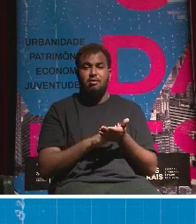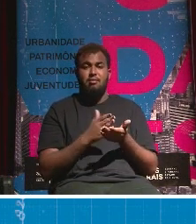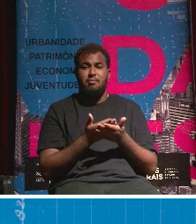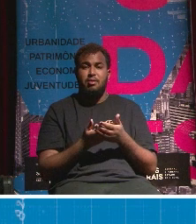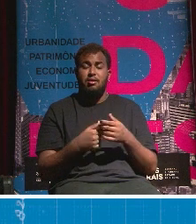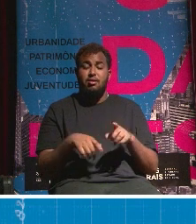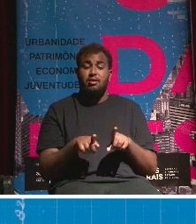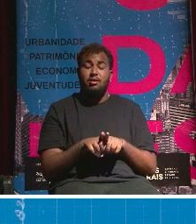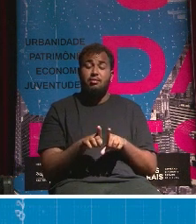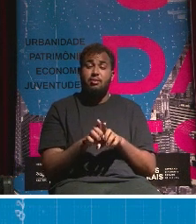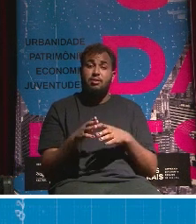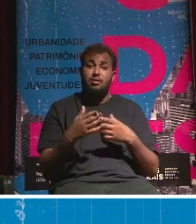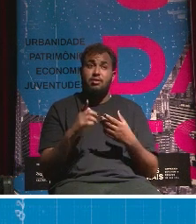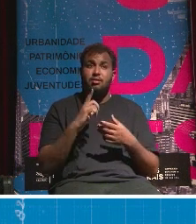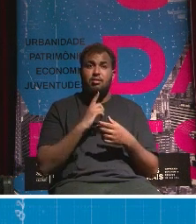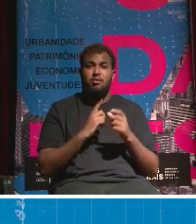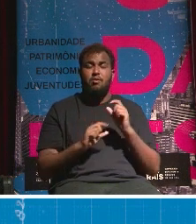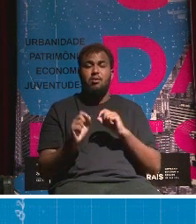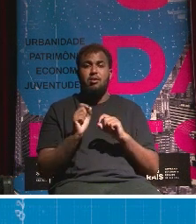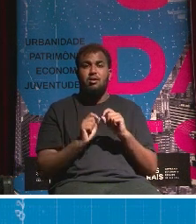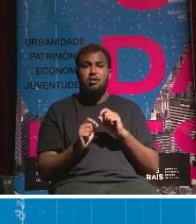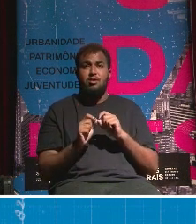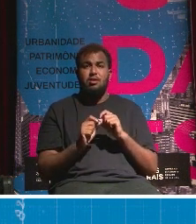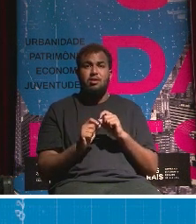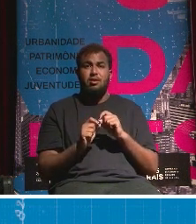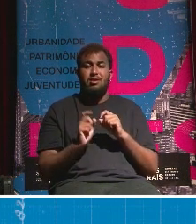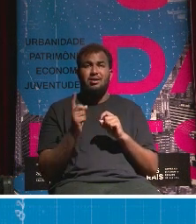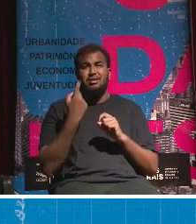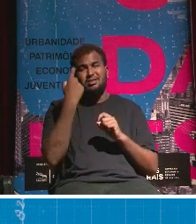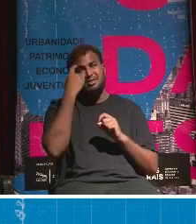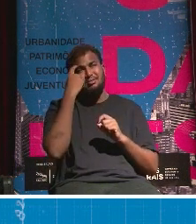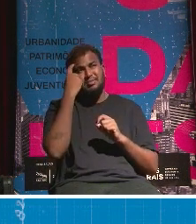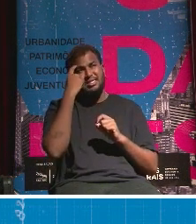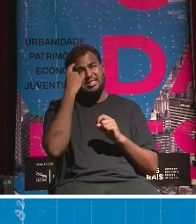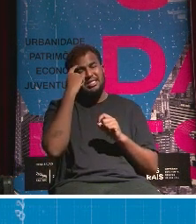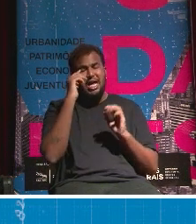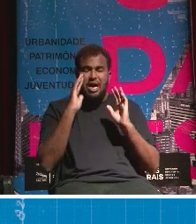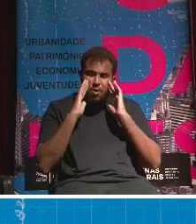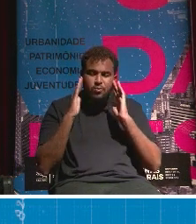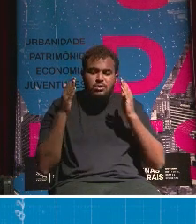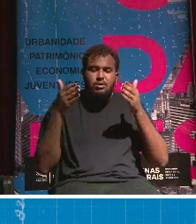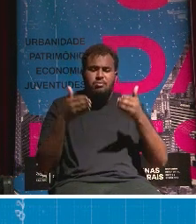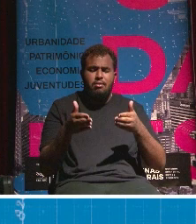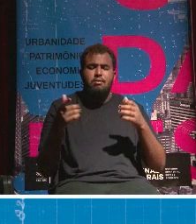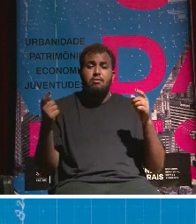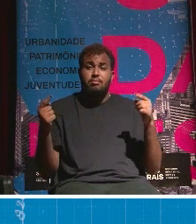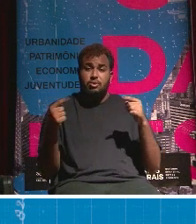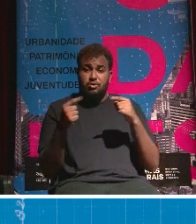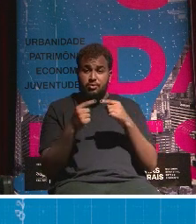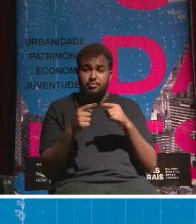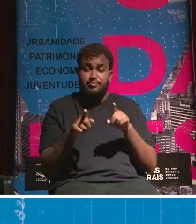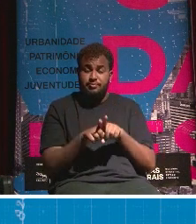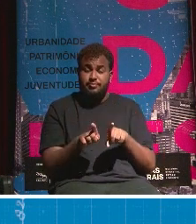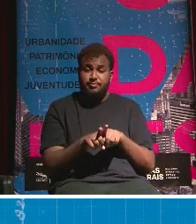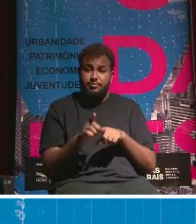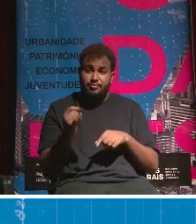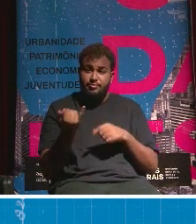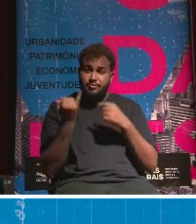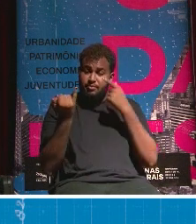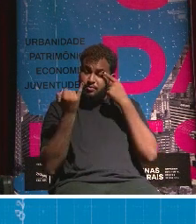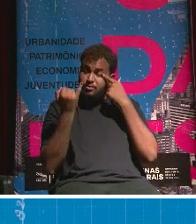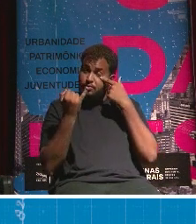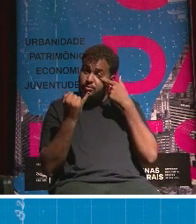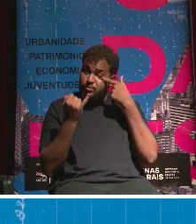efectual traz à tona, ao invés de a gente pensar e se concentrar nos objetivos, e isso é muito importante para planejamento público, do meu ponto de